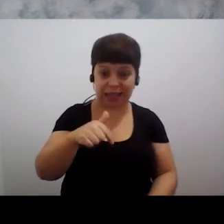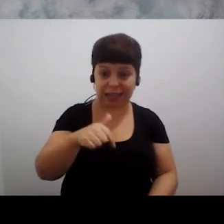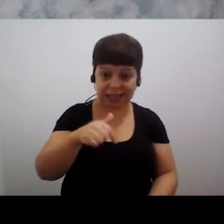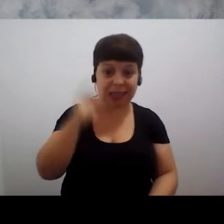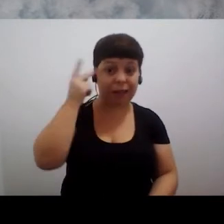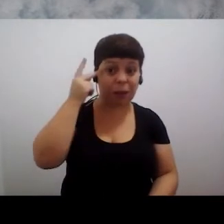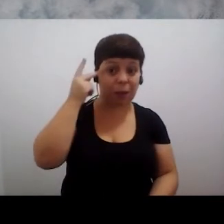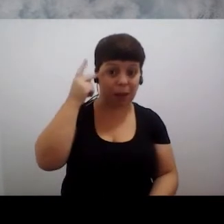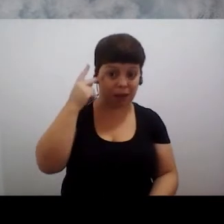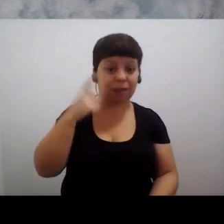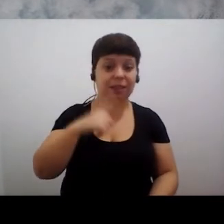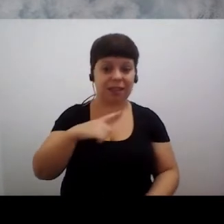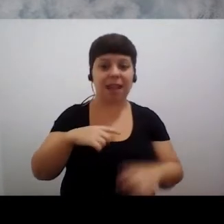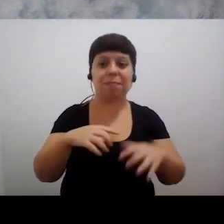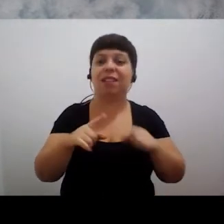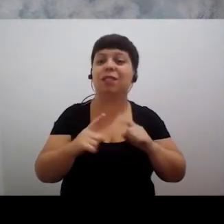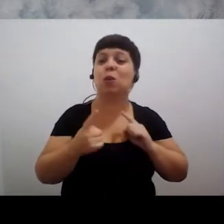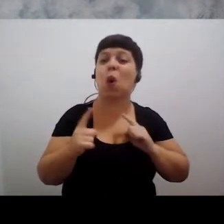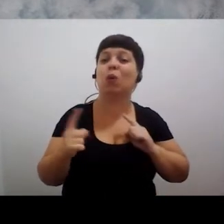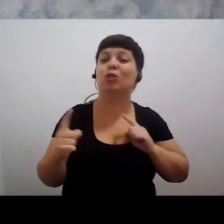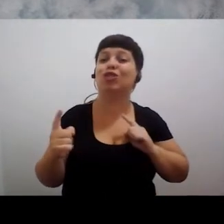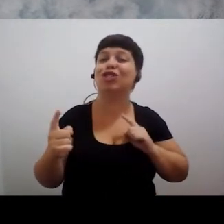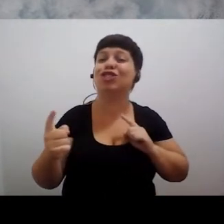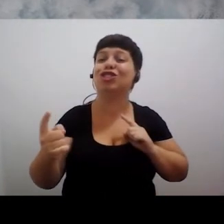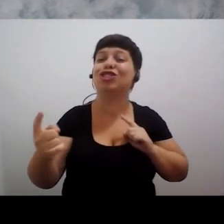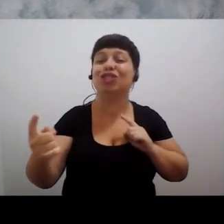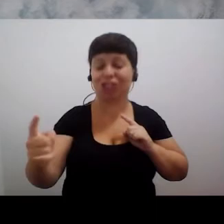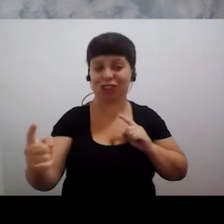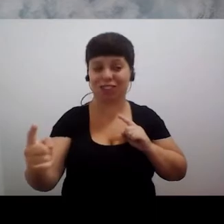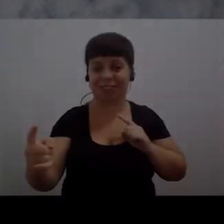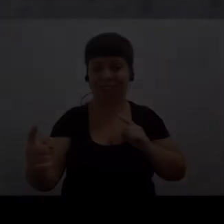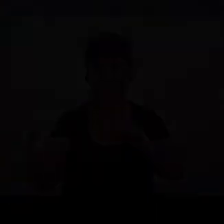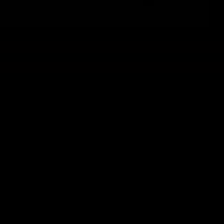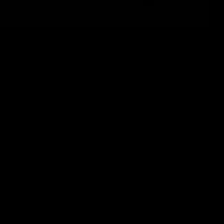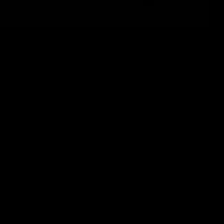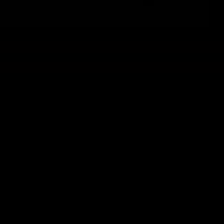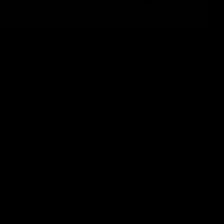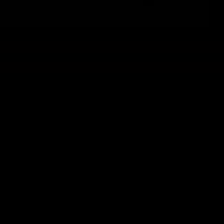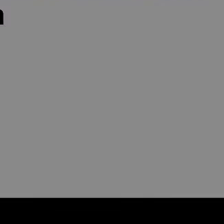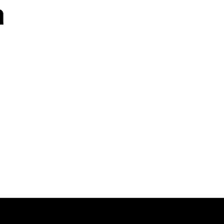mares aqui na quebrada, a gente sente sempre essa ruptura muito grande. É muito distante.